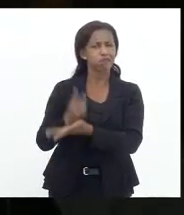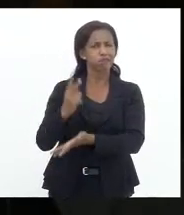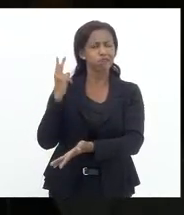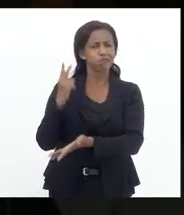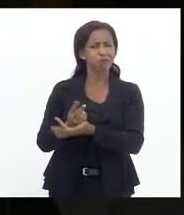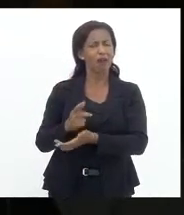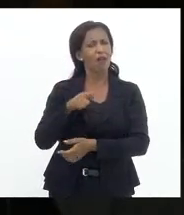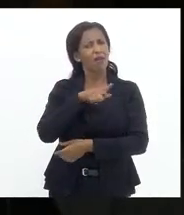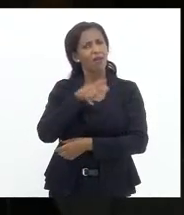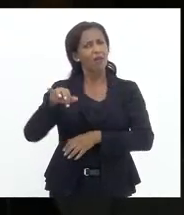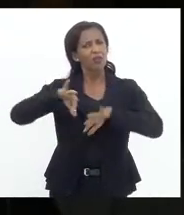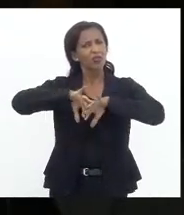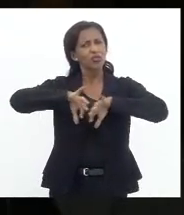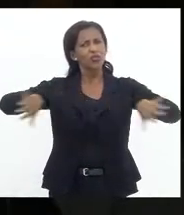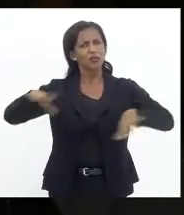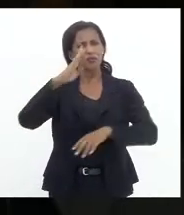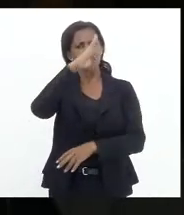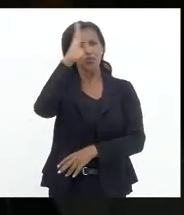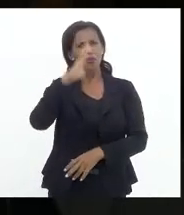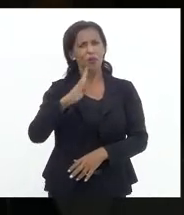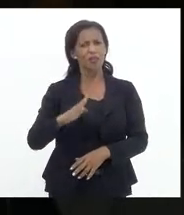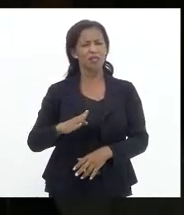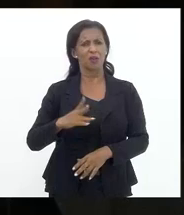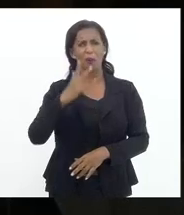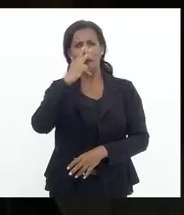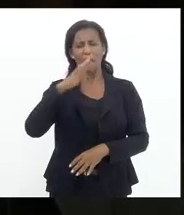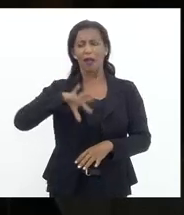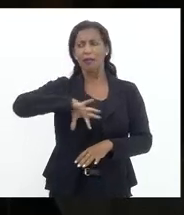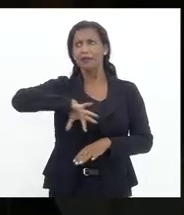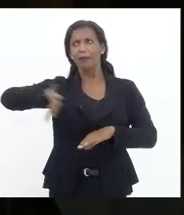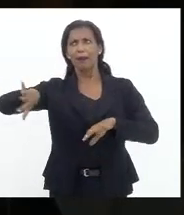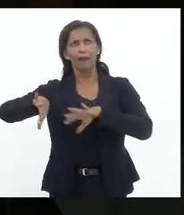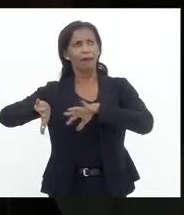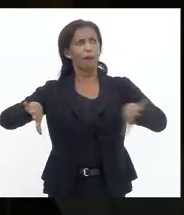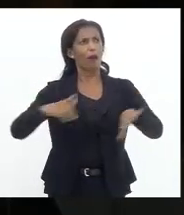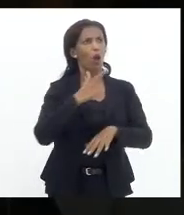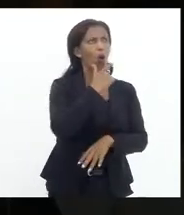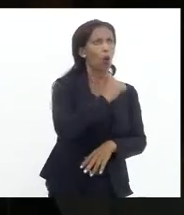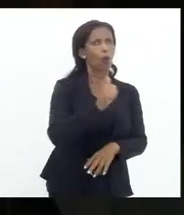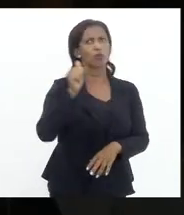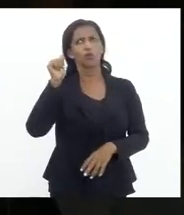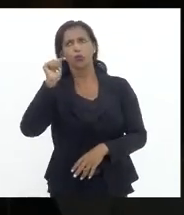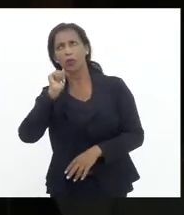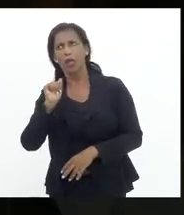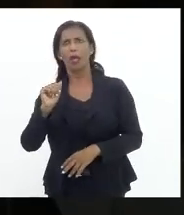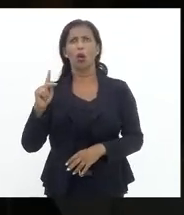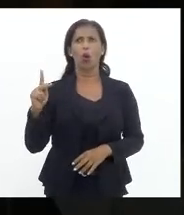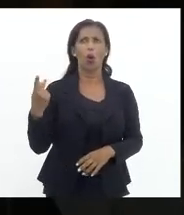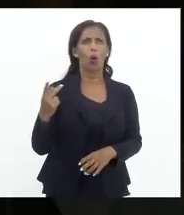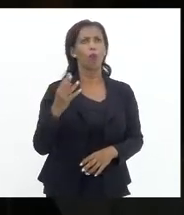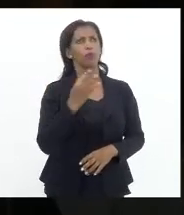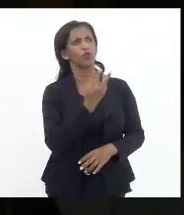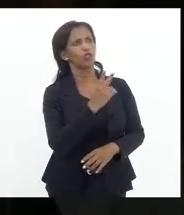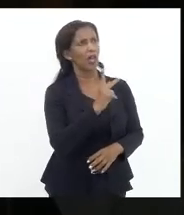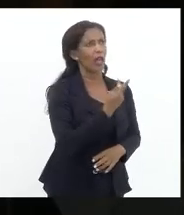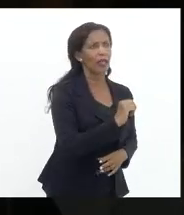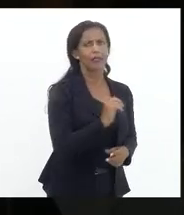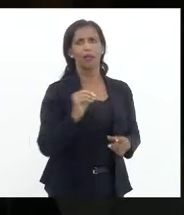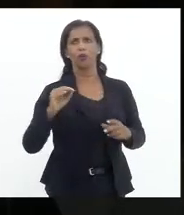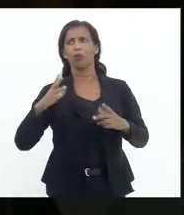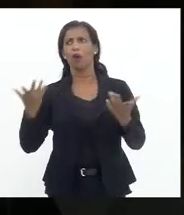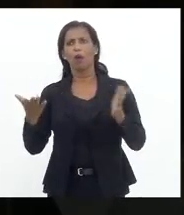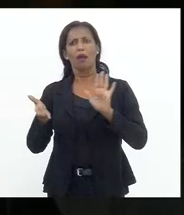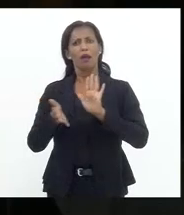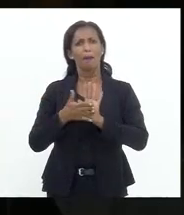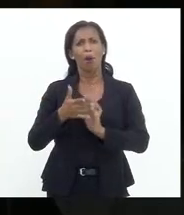dividem o Brasil, que querem separar o tempo todo negros de brancos, homens de mulheres, homossexuais de heterossexuais. É a